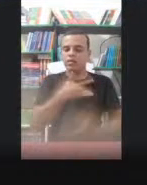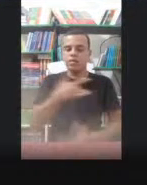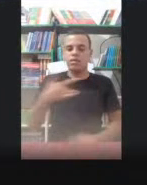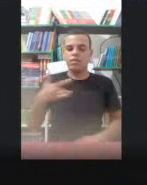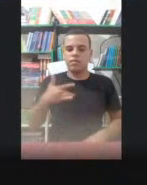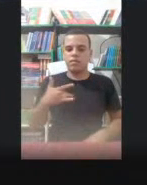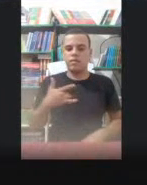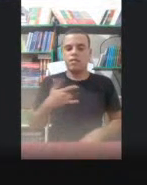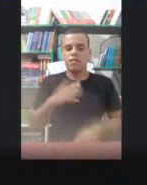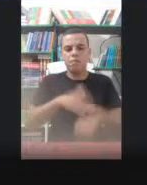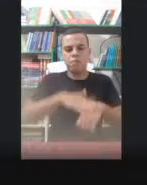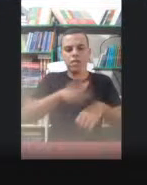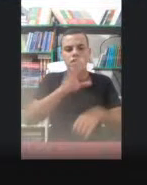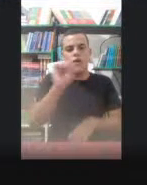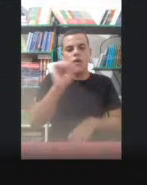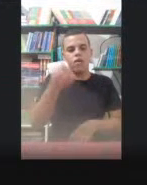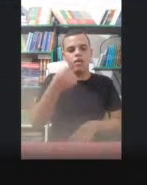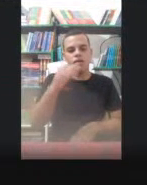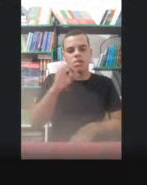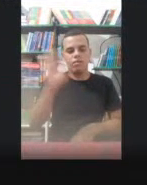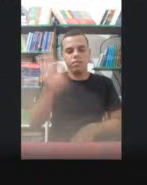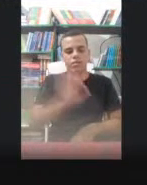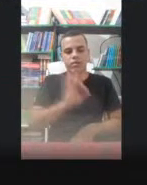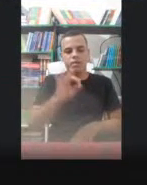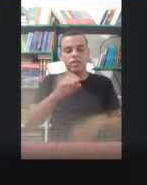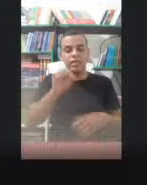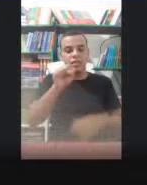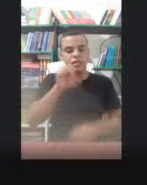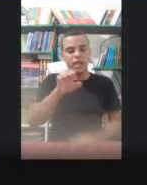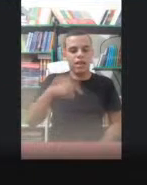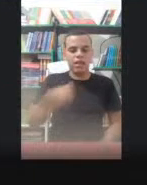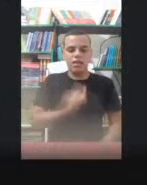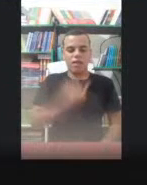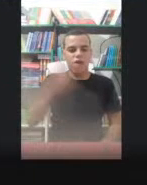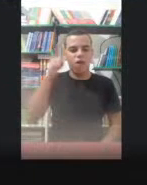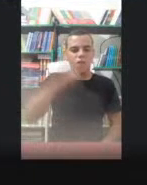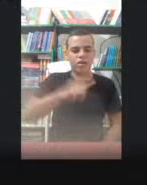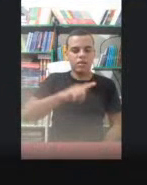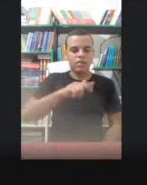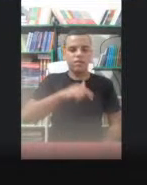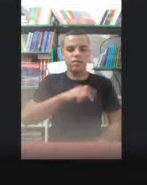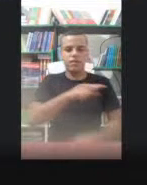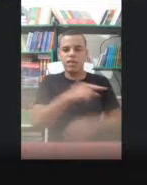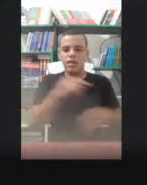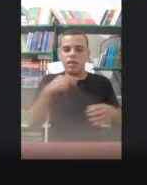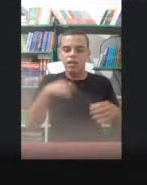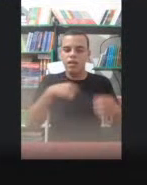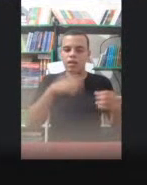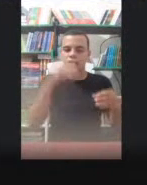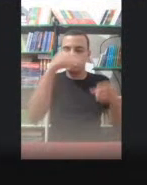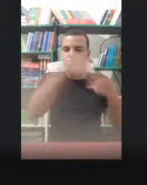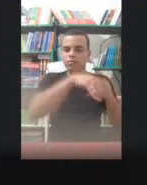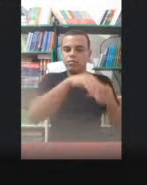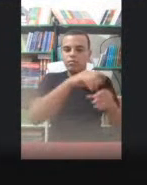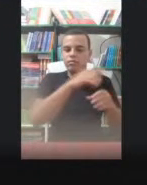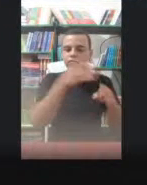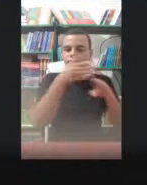80%. Então, se a gente conseguir vincular esses homens à atenção básica, né, talvez seja